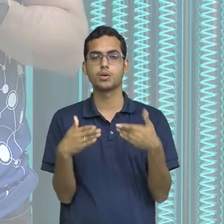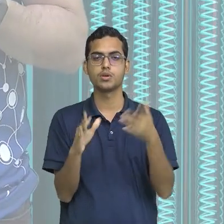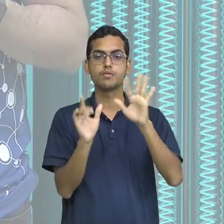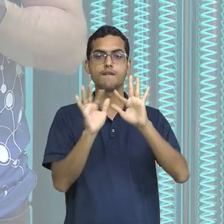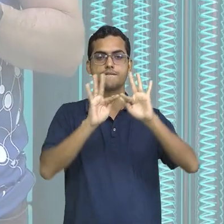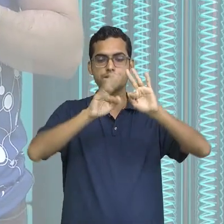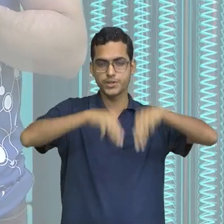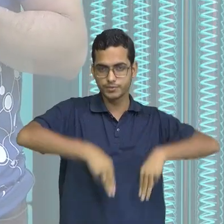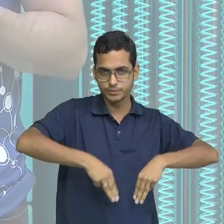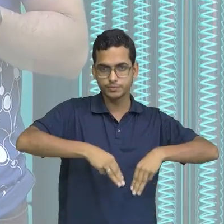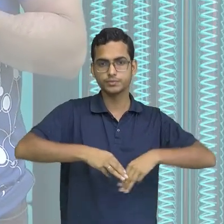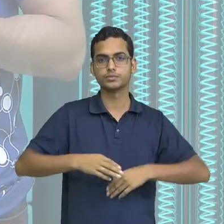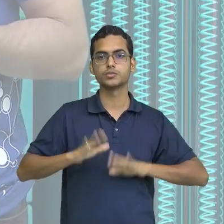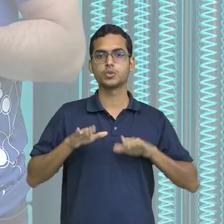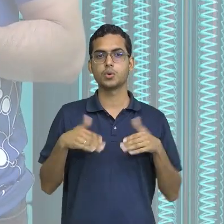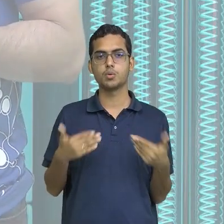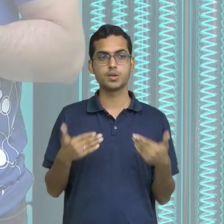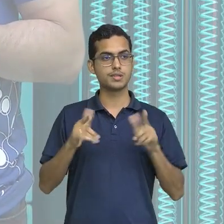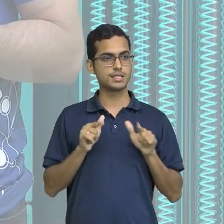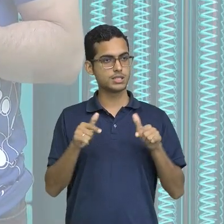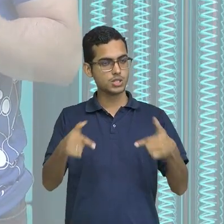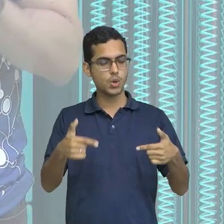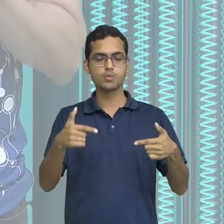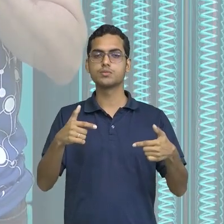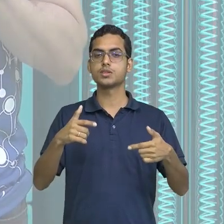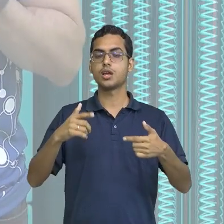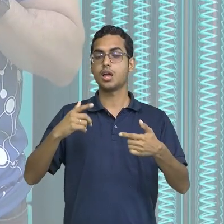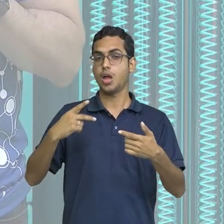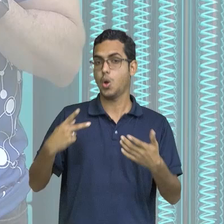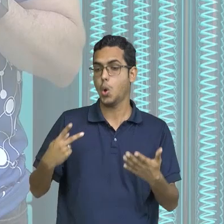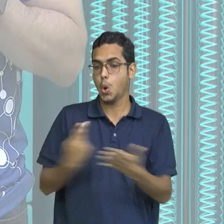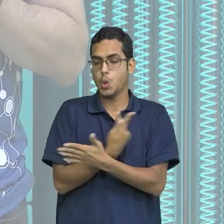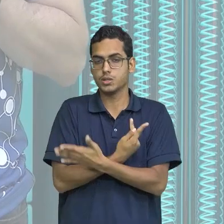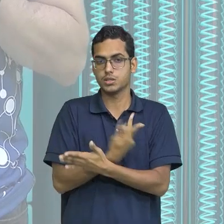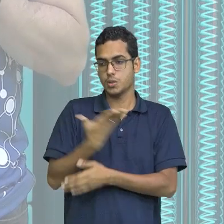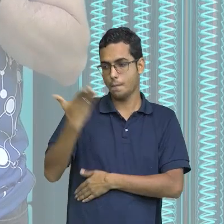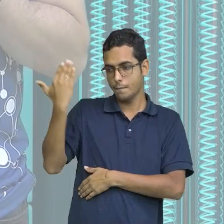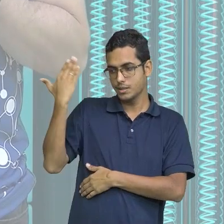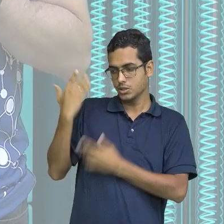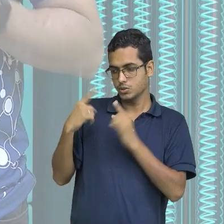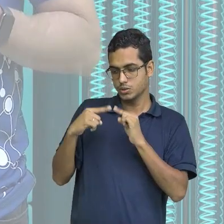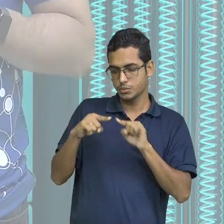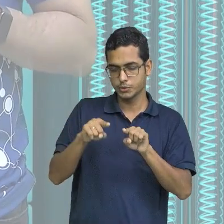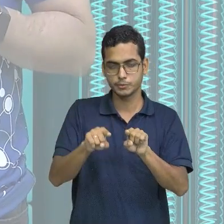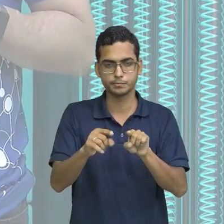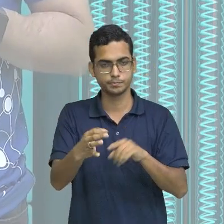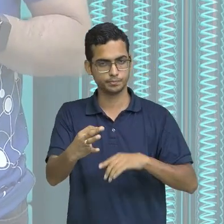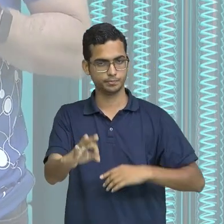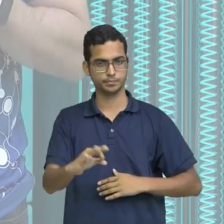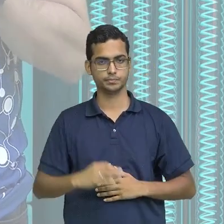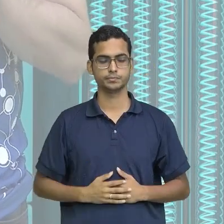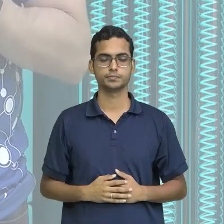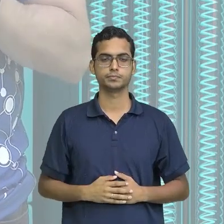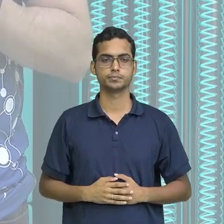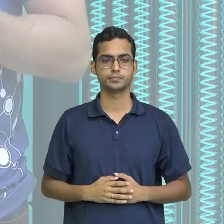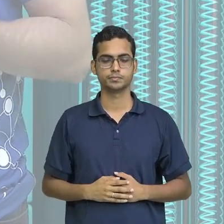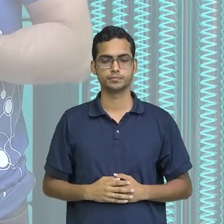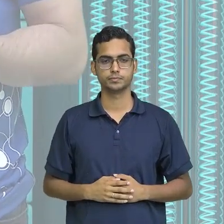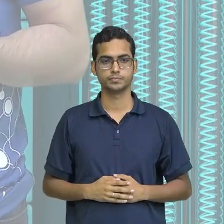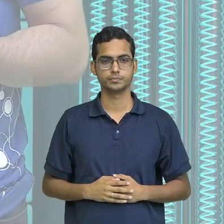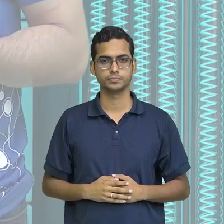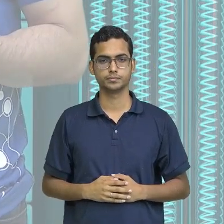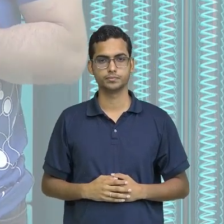ação está decorrendo naquele momento ali, tá certo? Então, past continuous é sempre verbo to be no passado, mais o